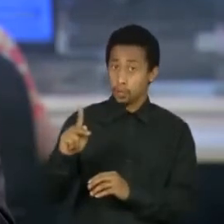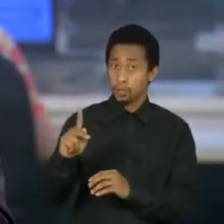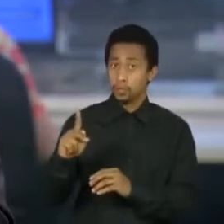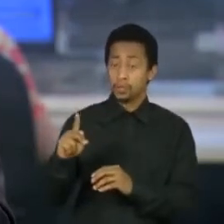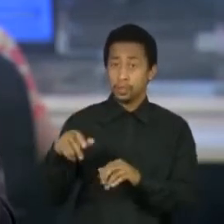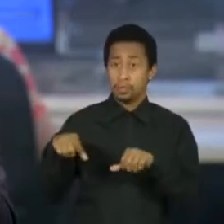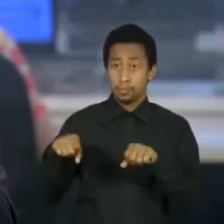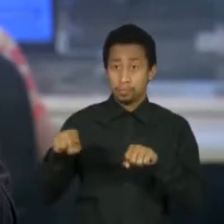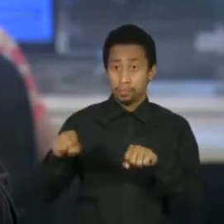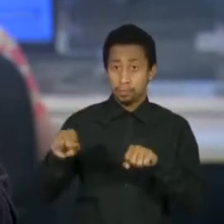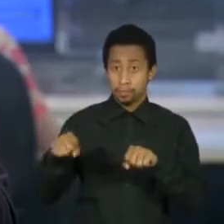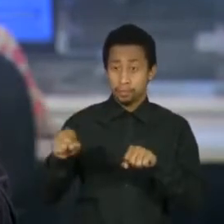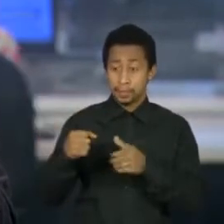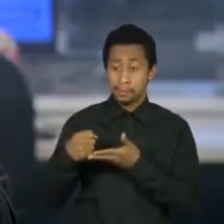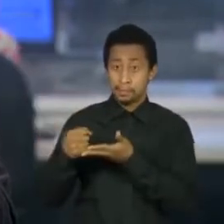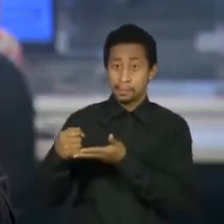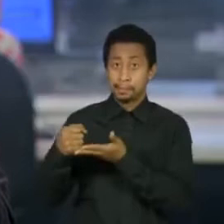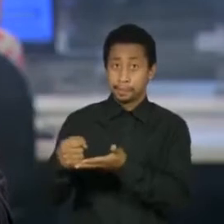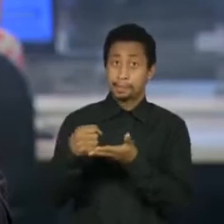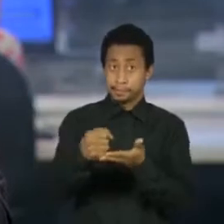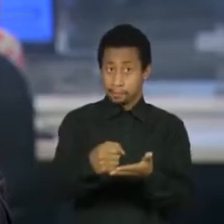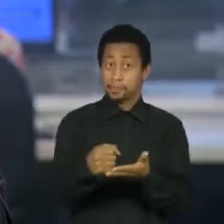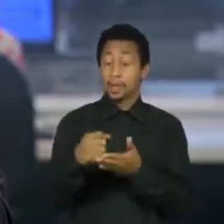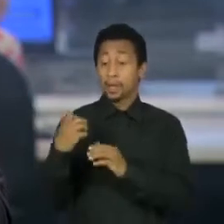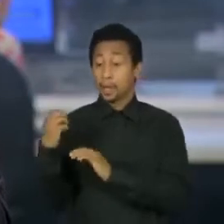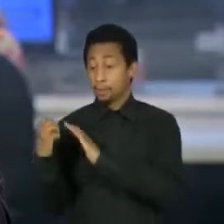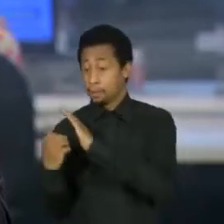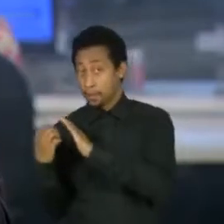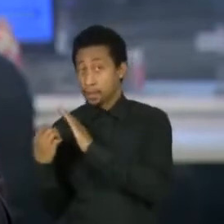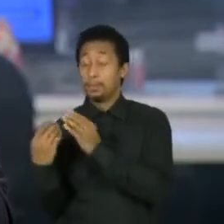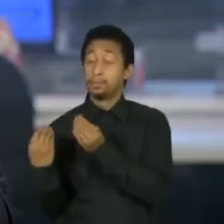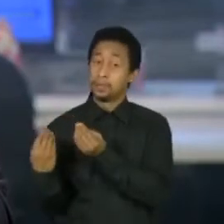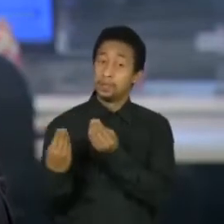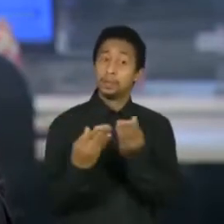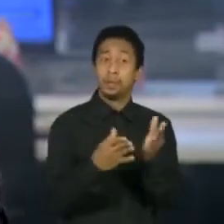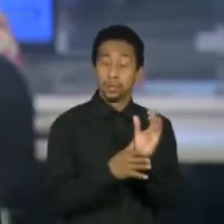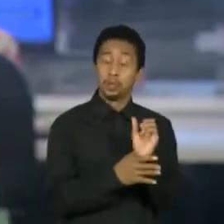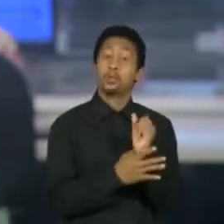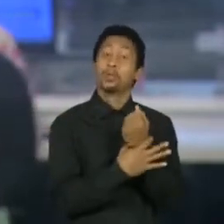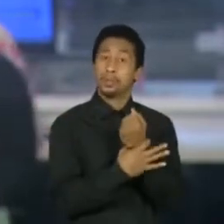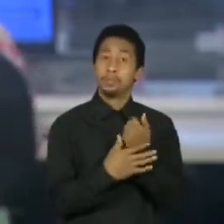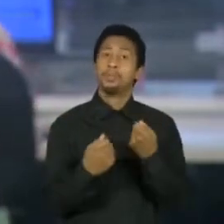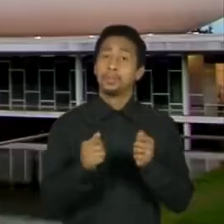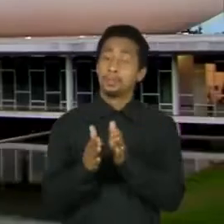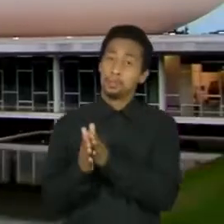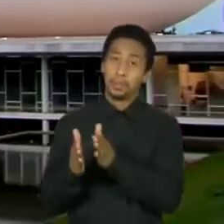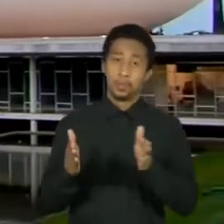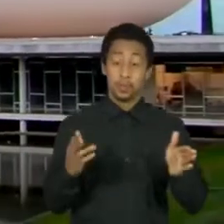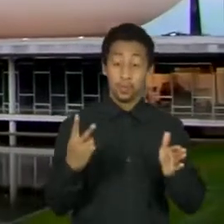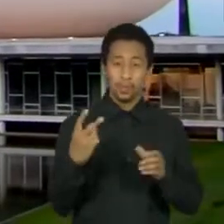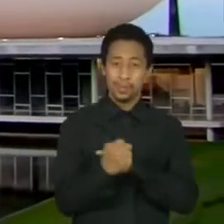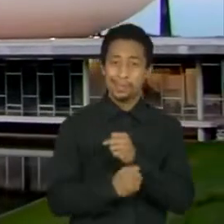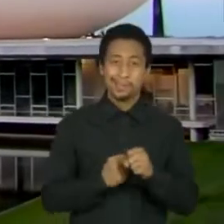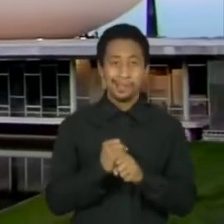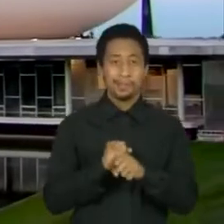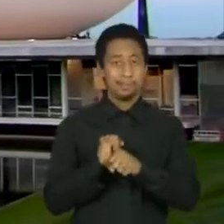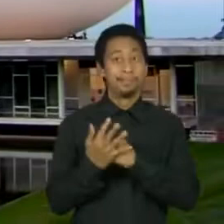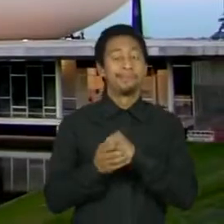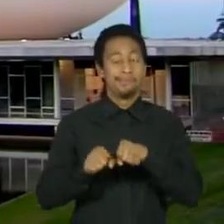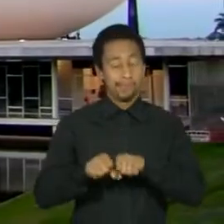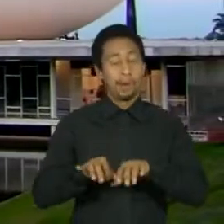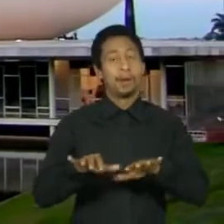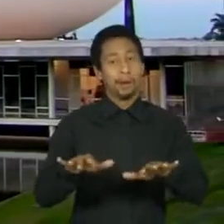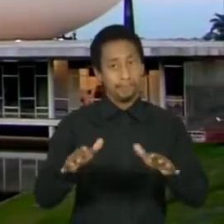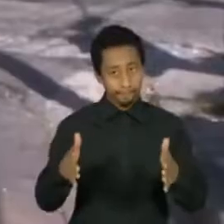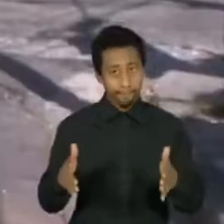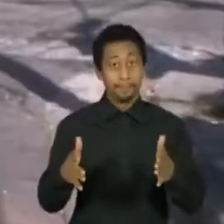entregadores enquanto durar a pandemia e o detalhe ela já dura há quase dois anos o projeto de lei